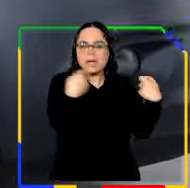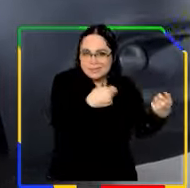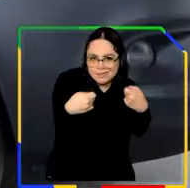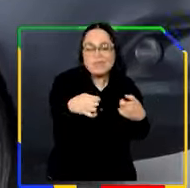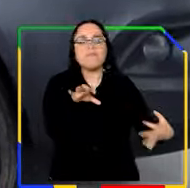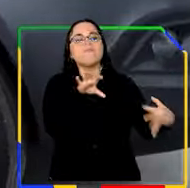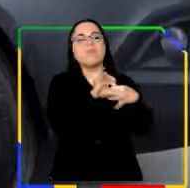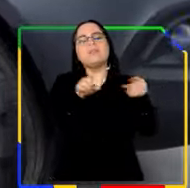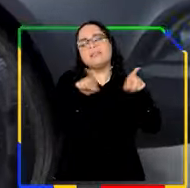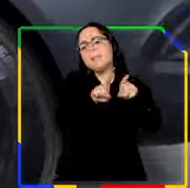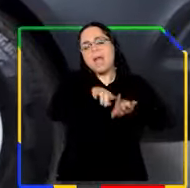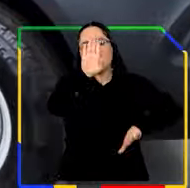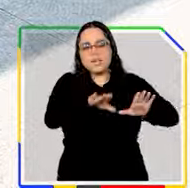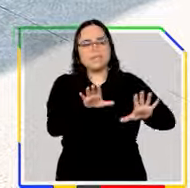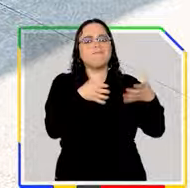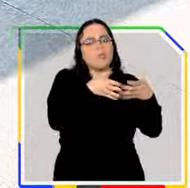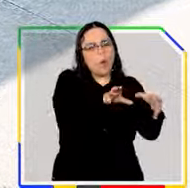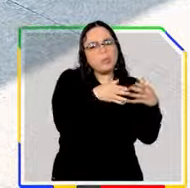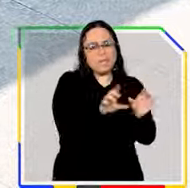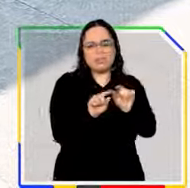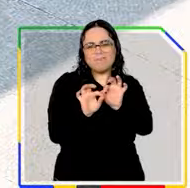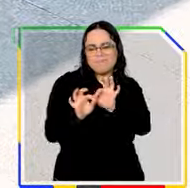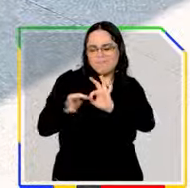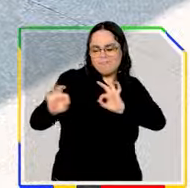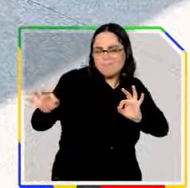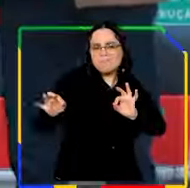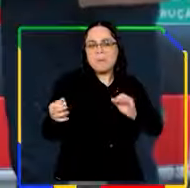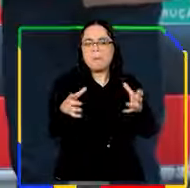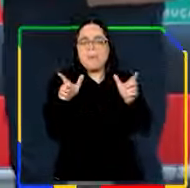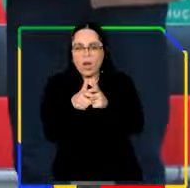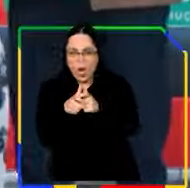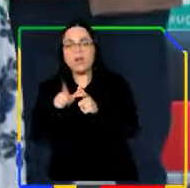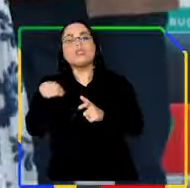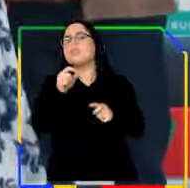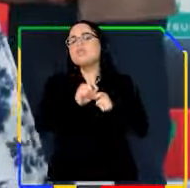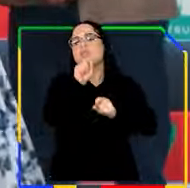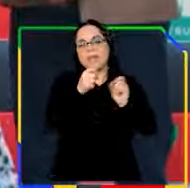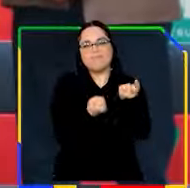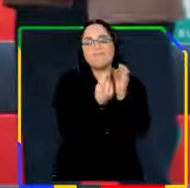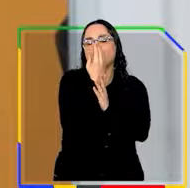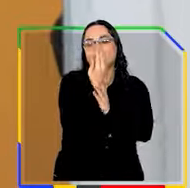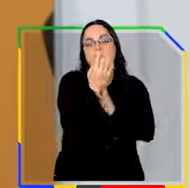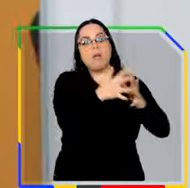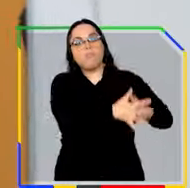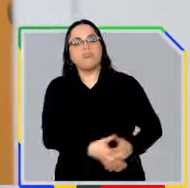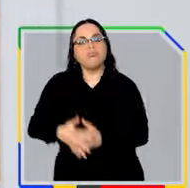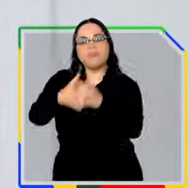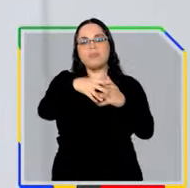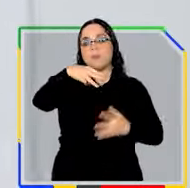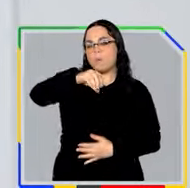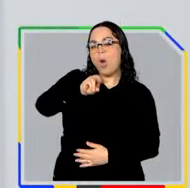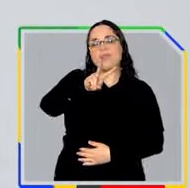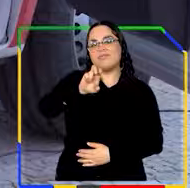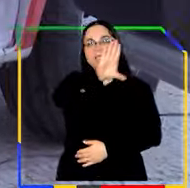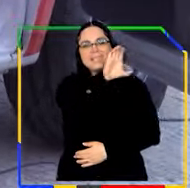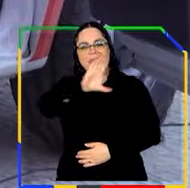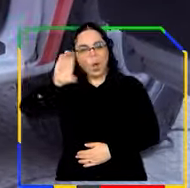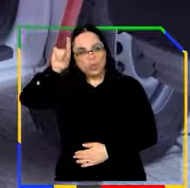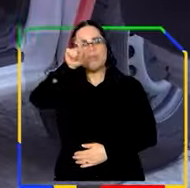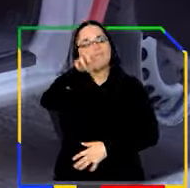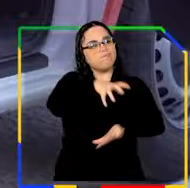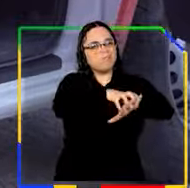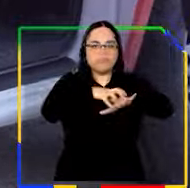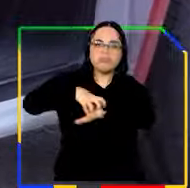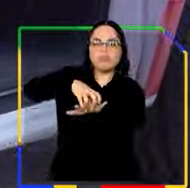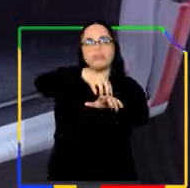E para aquelas comunidades menores e mais afastadas, criamos MoveCells, nossos equipamentos de cultura itinerante e já estão